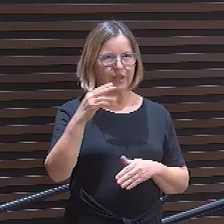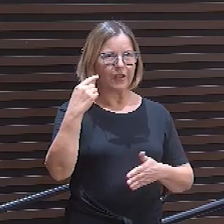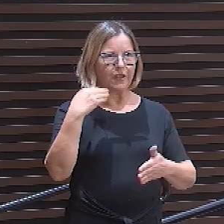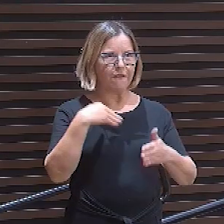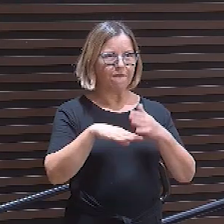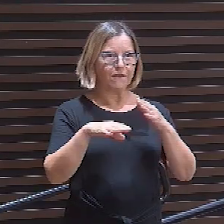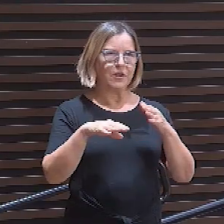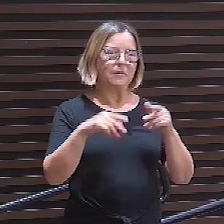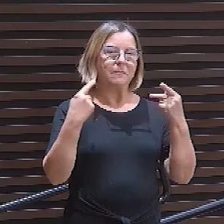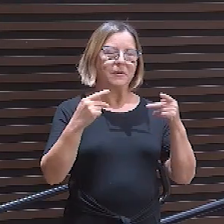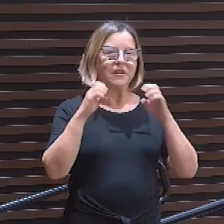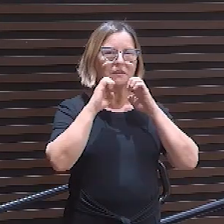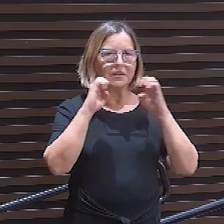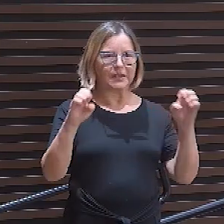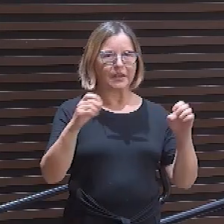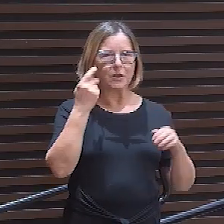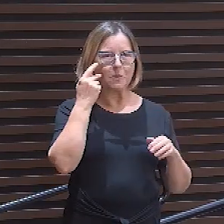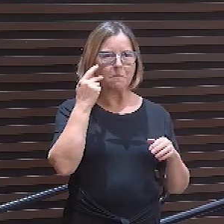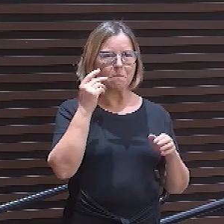Ele foi